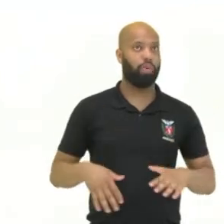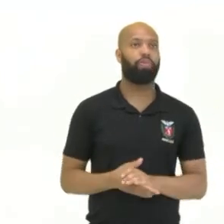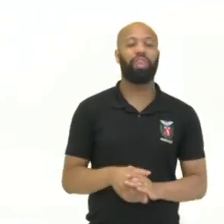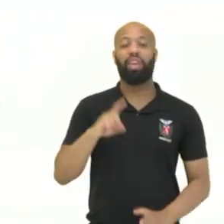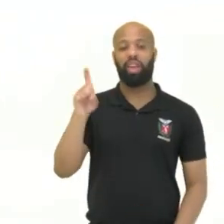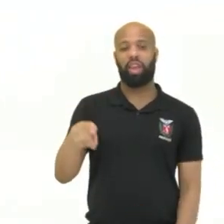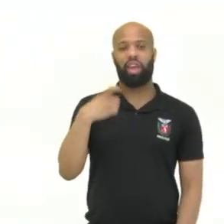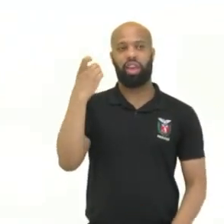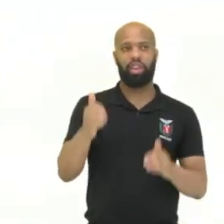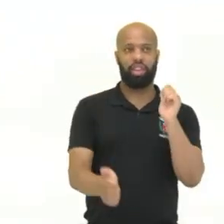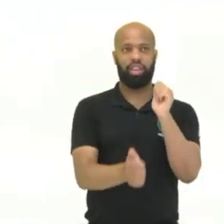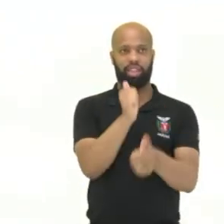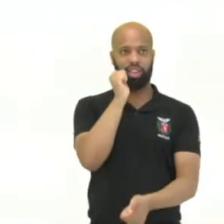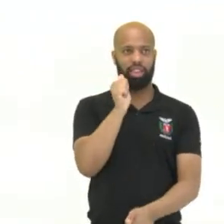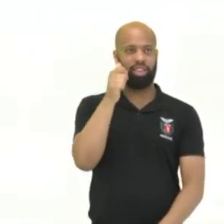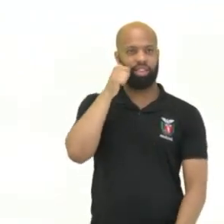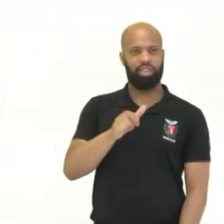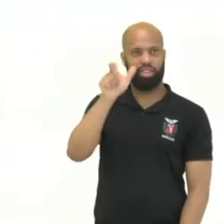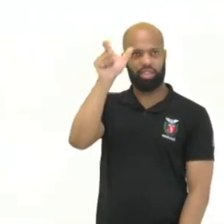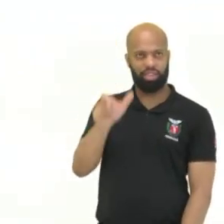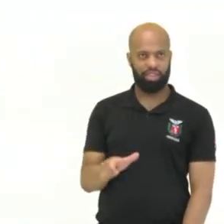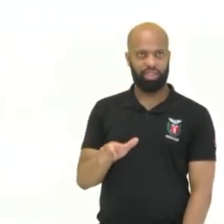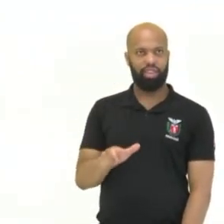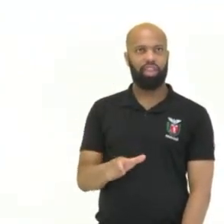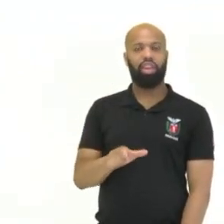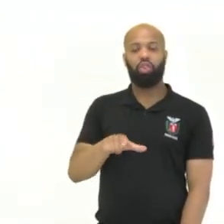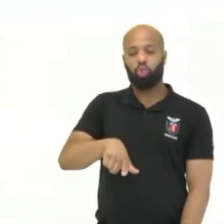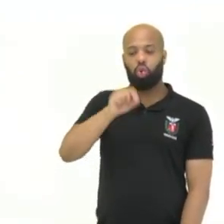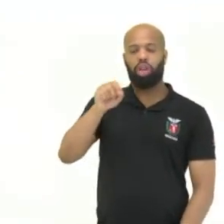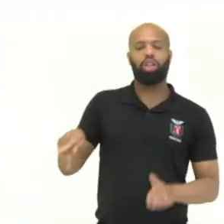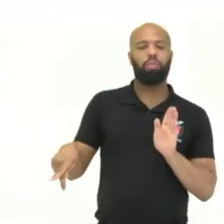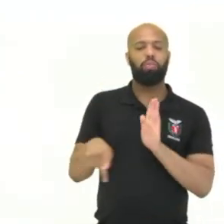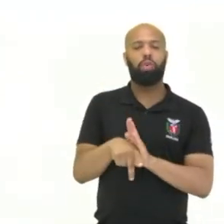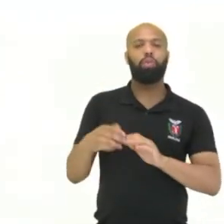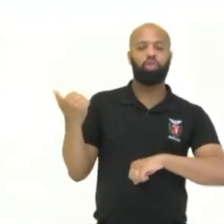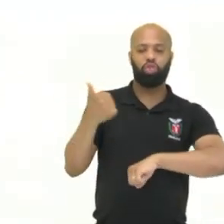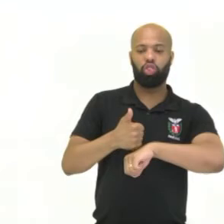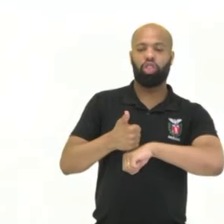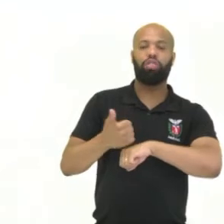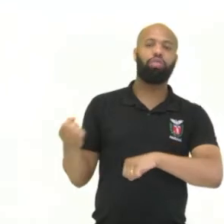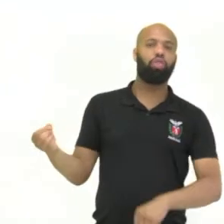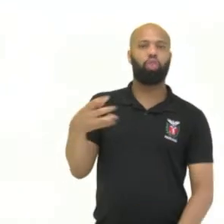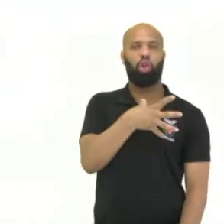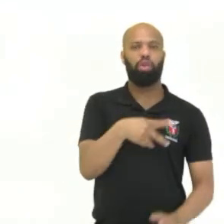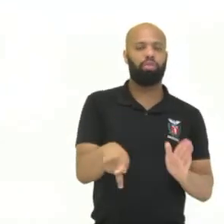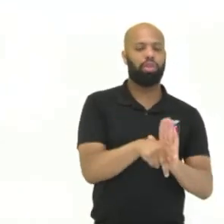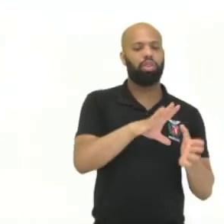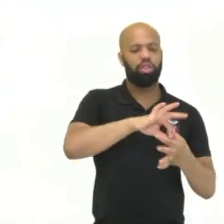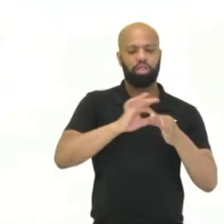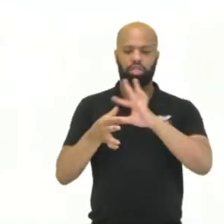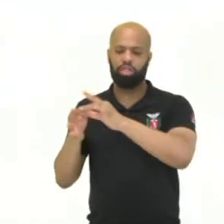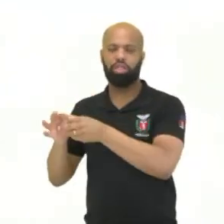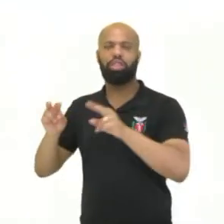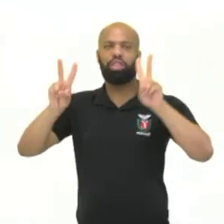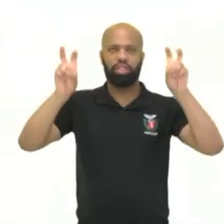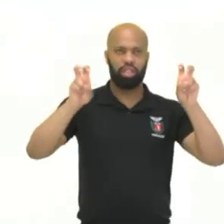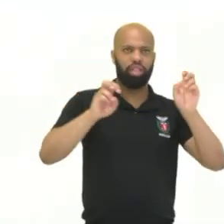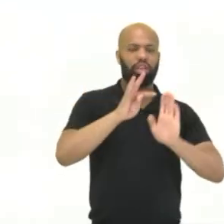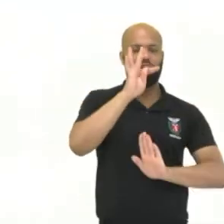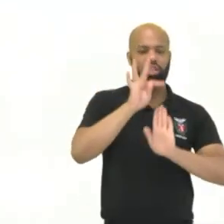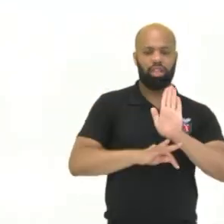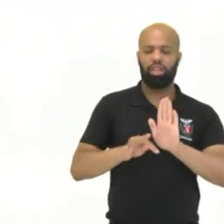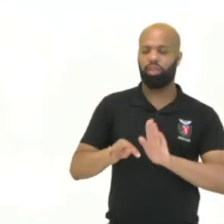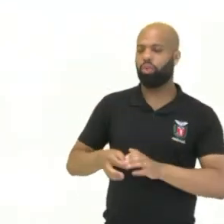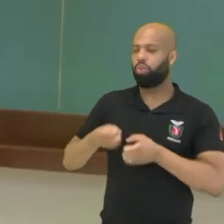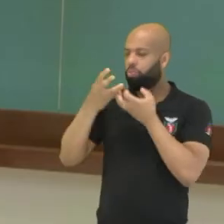Ex-atleta da Olímpica Hashimoto é escolhida como nova chefe da Olimpíada. É o título da entrevista. O texto é uma